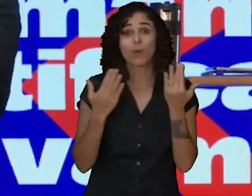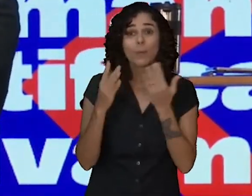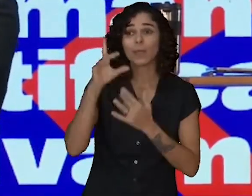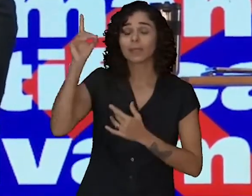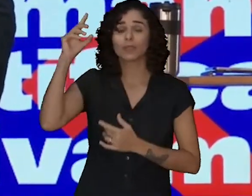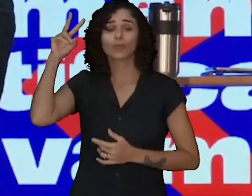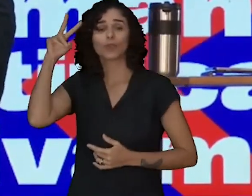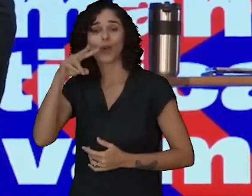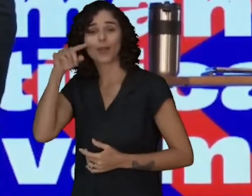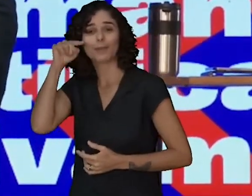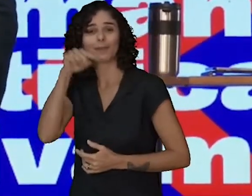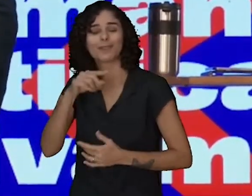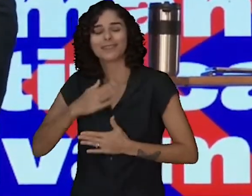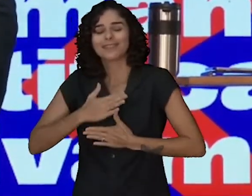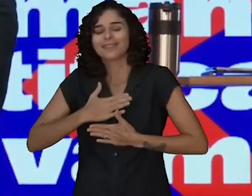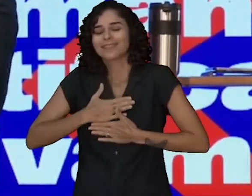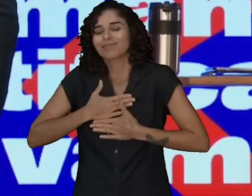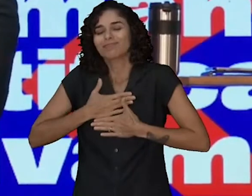apaixonadamente.